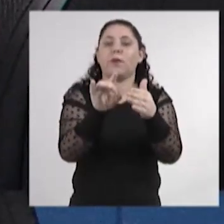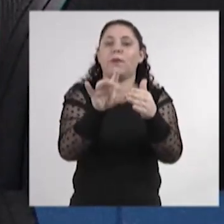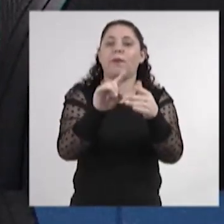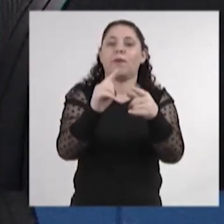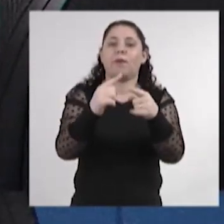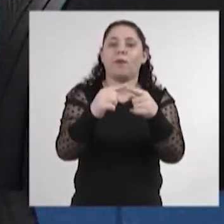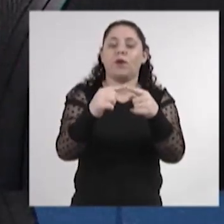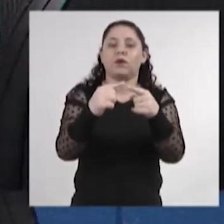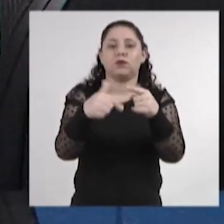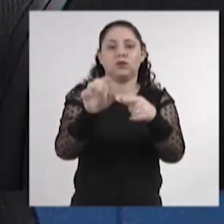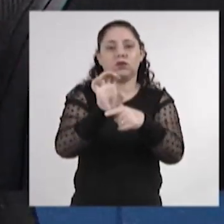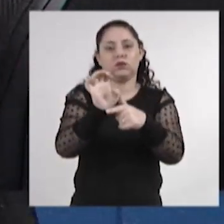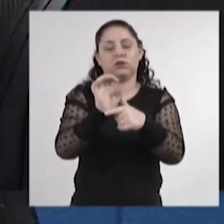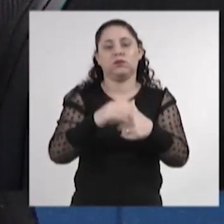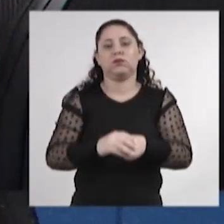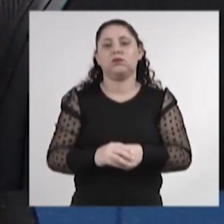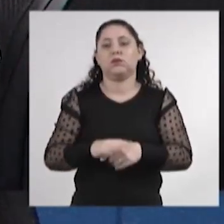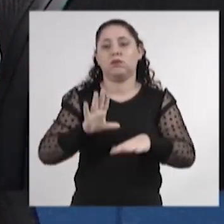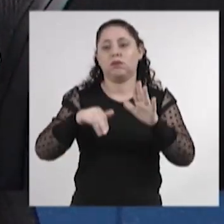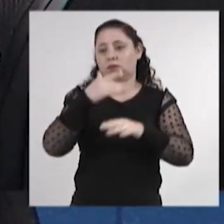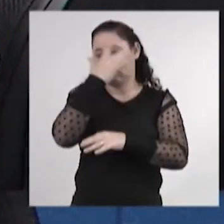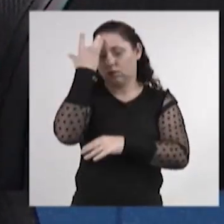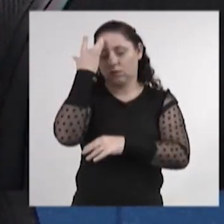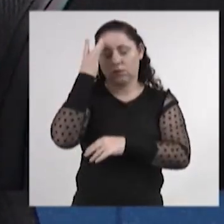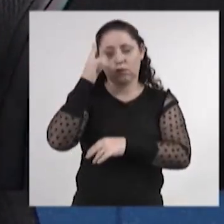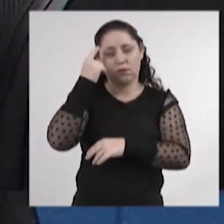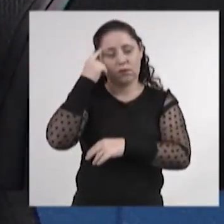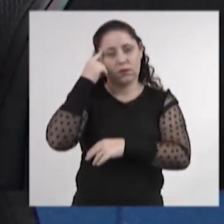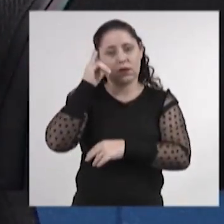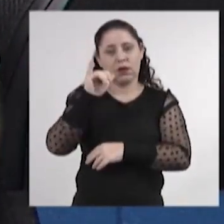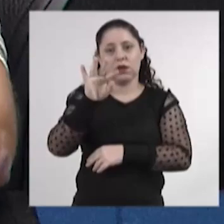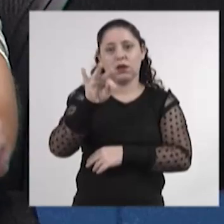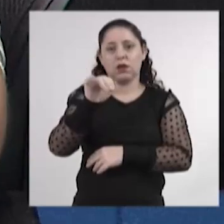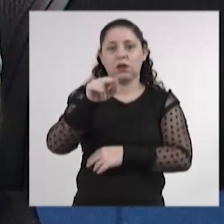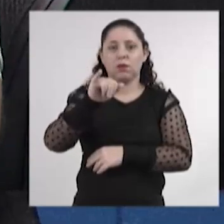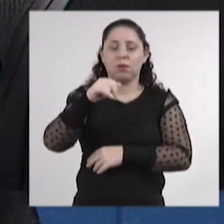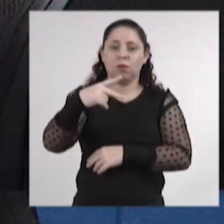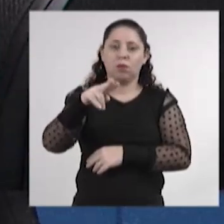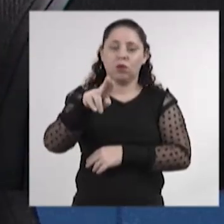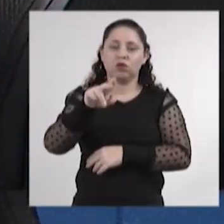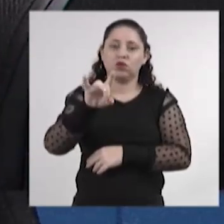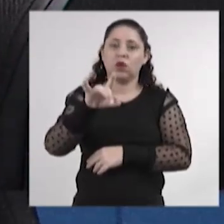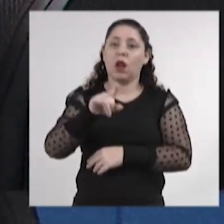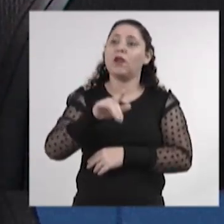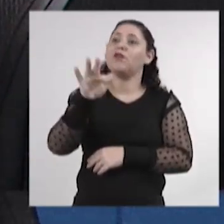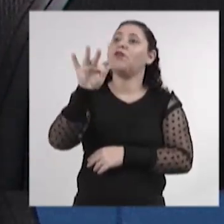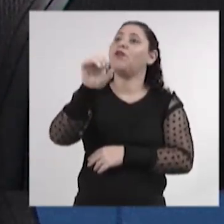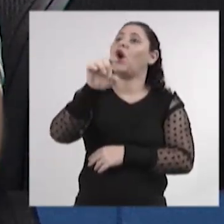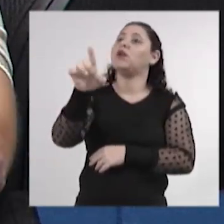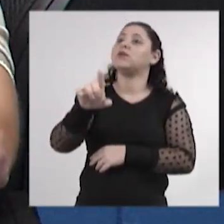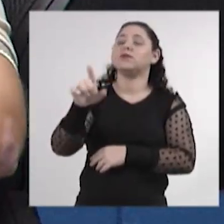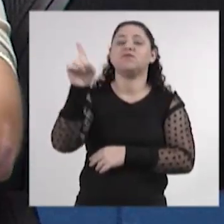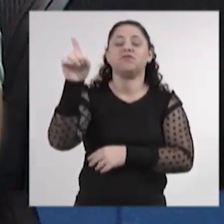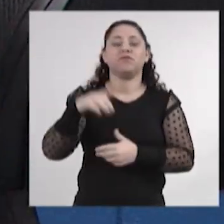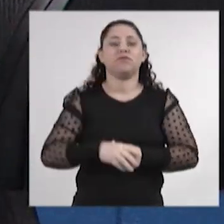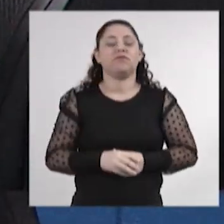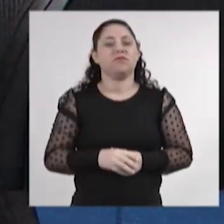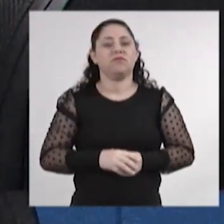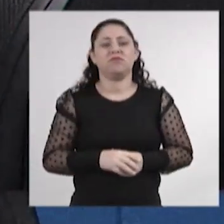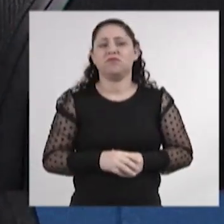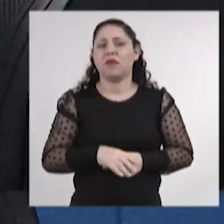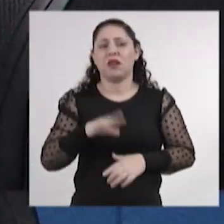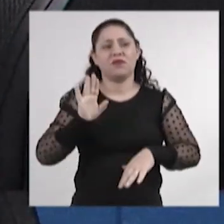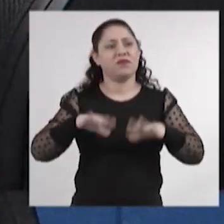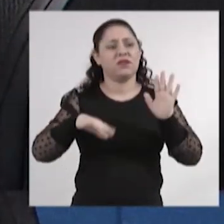particularidade do estado de vocês aqui. Porque as pessoas acham que a Itaipu está lá em Foz do Iguaçu, tudo que acontece é em Foz do Iguaçu e